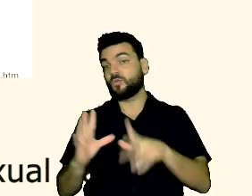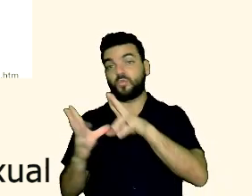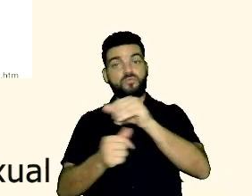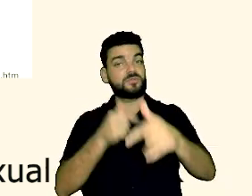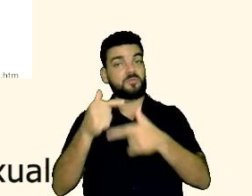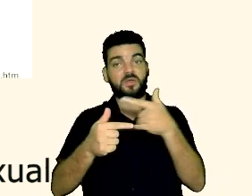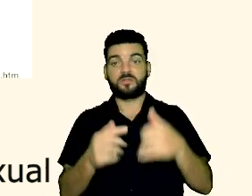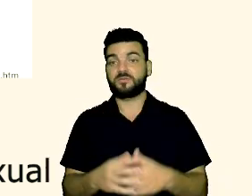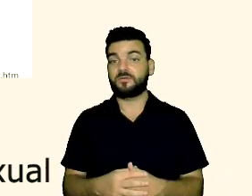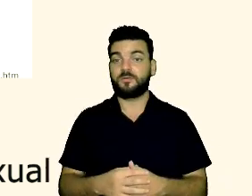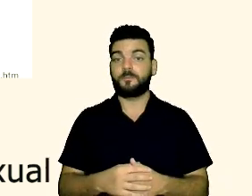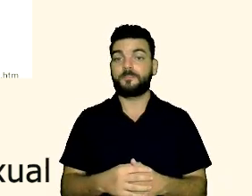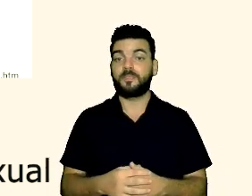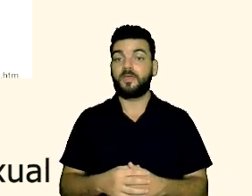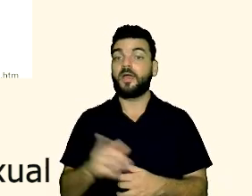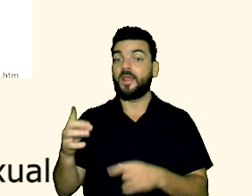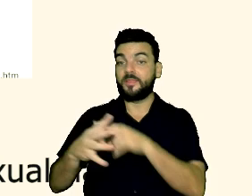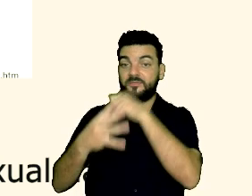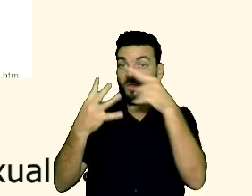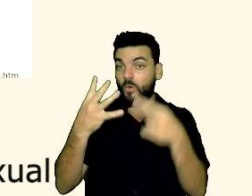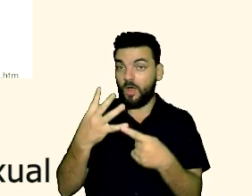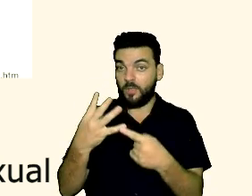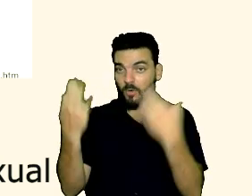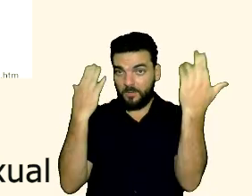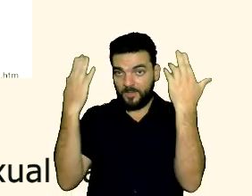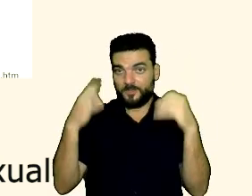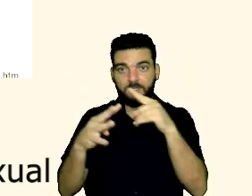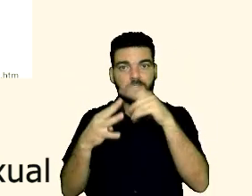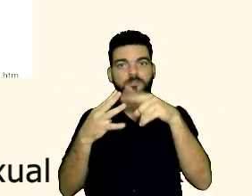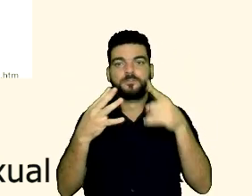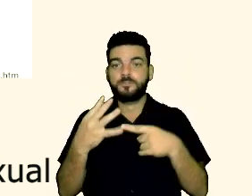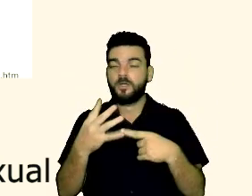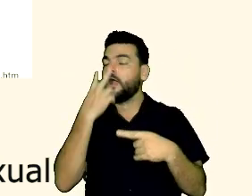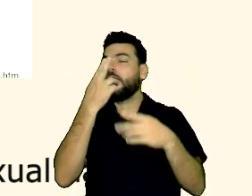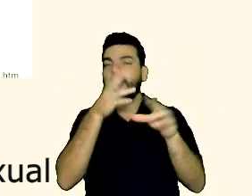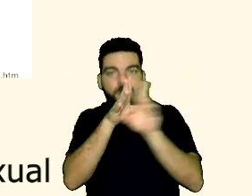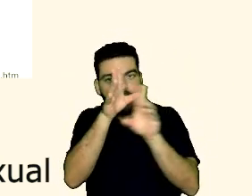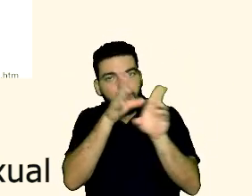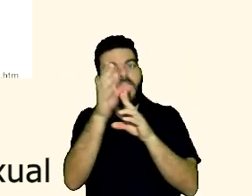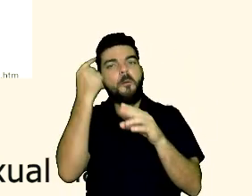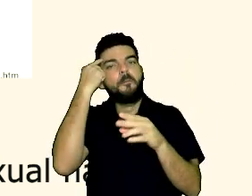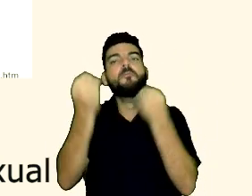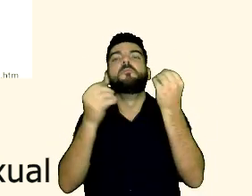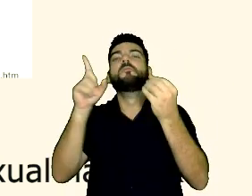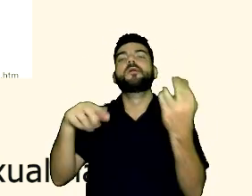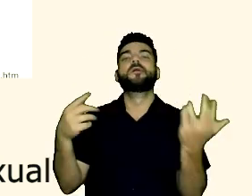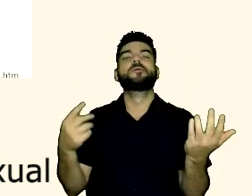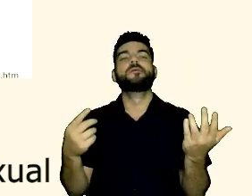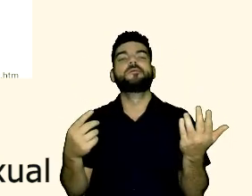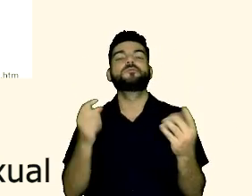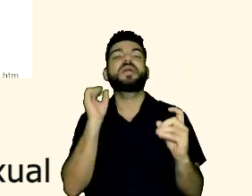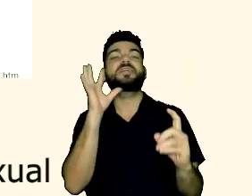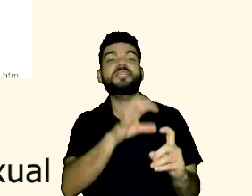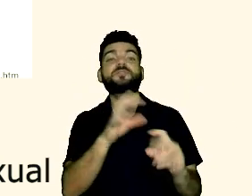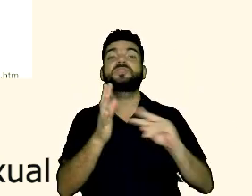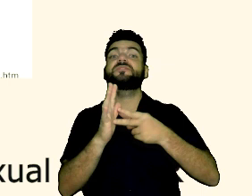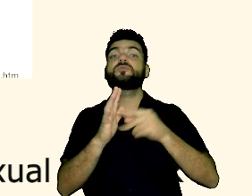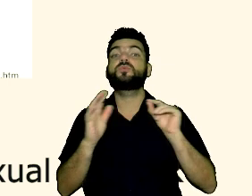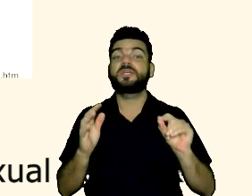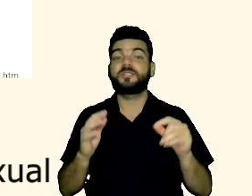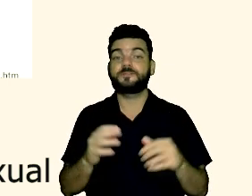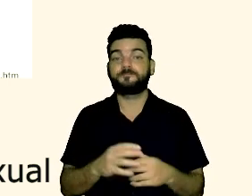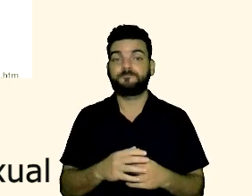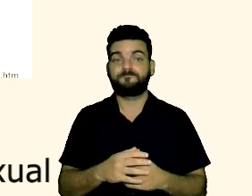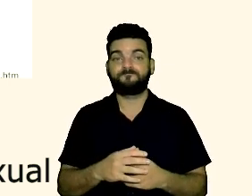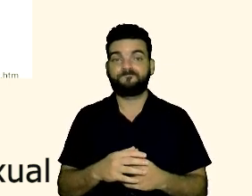nos orienta a pensar o que é uma situação assediadora e como que eu posso prevenir, considerando que